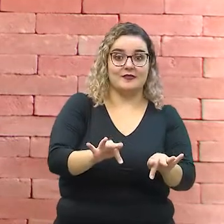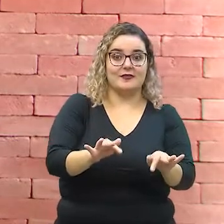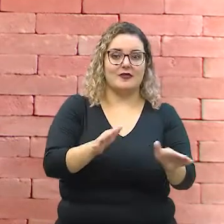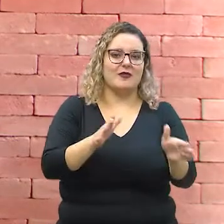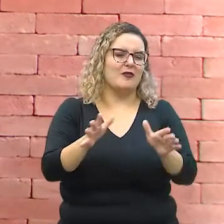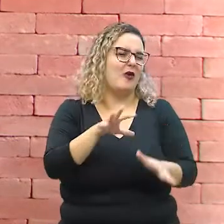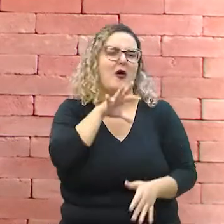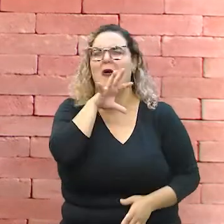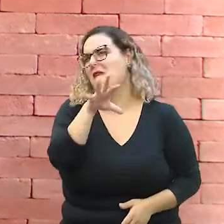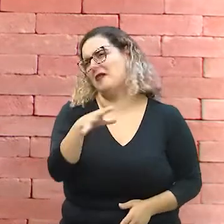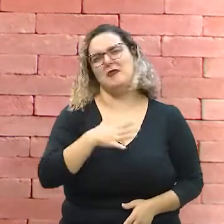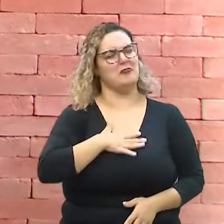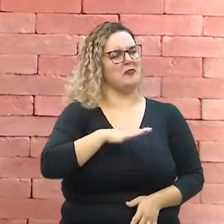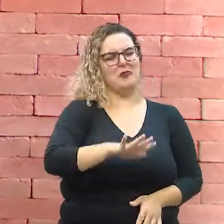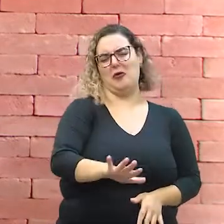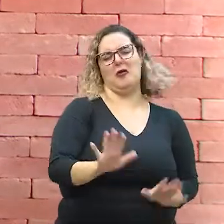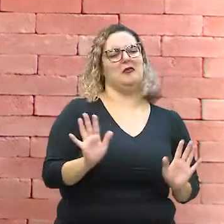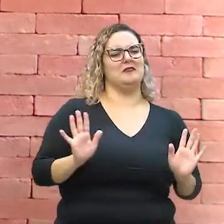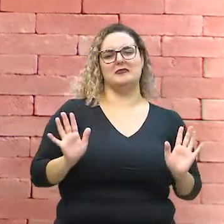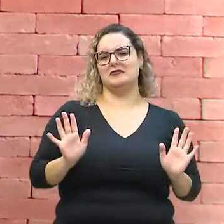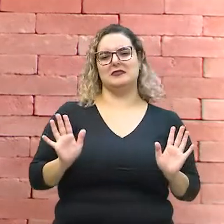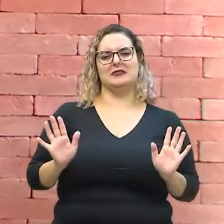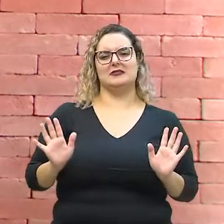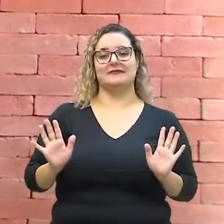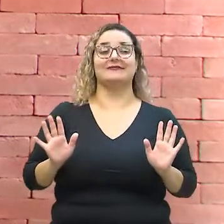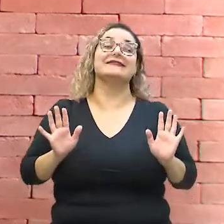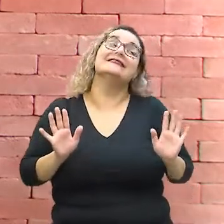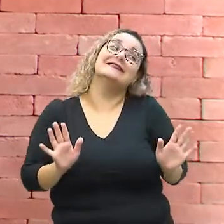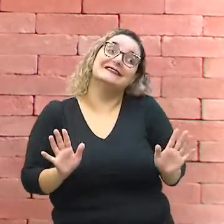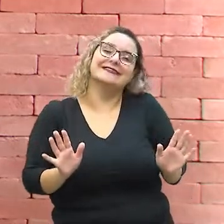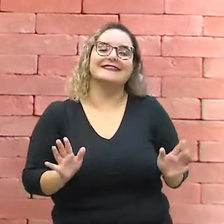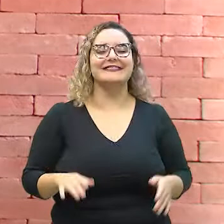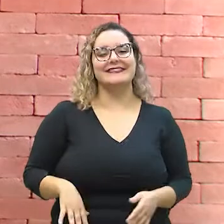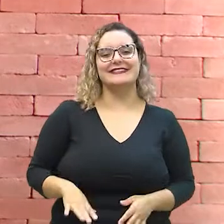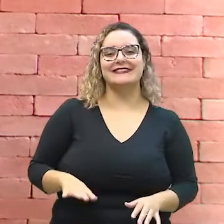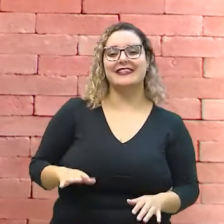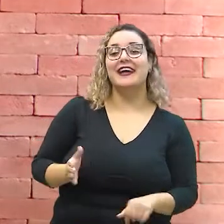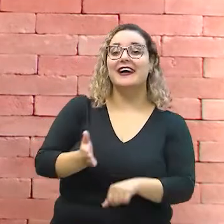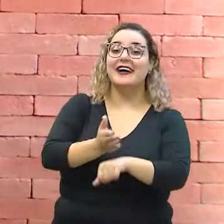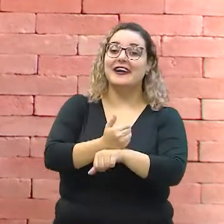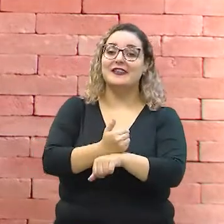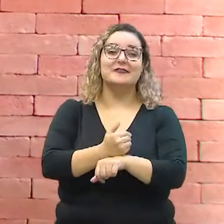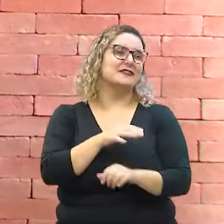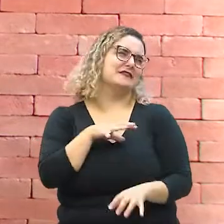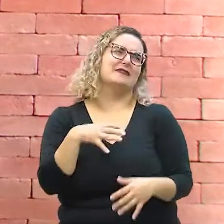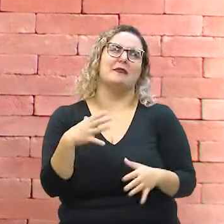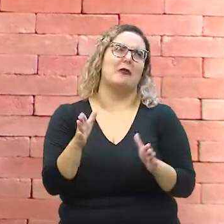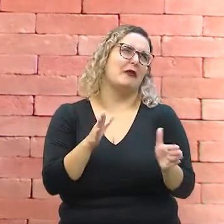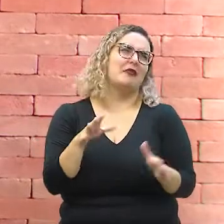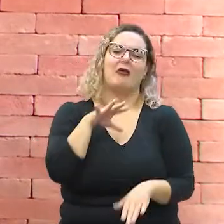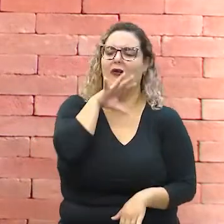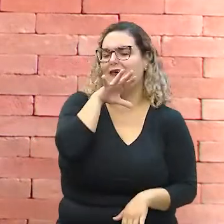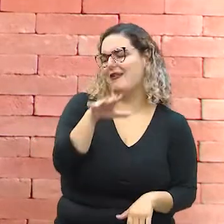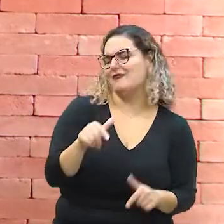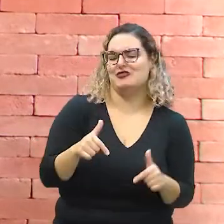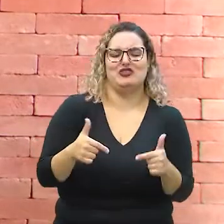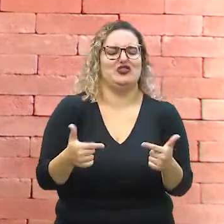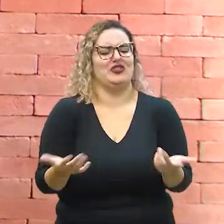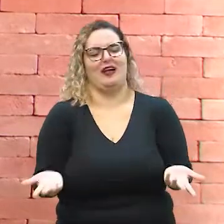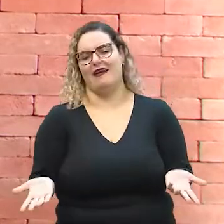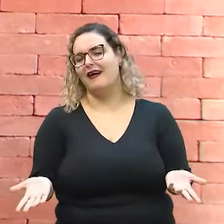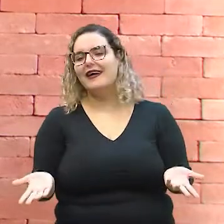horrível que eu nem gosto. Ah, né? é, né? Mas antes de eu fazer essa parte horrível, né, chata,